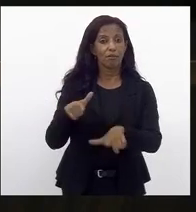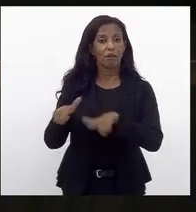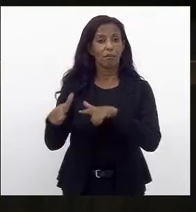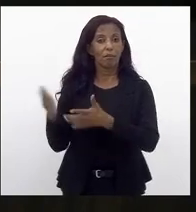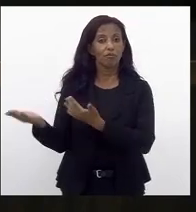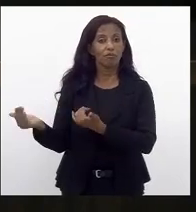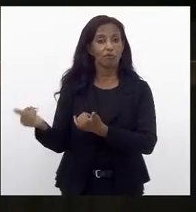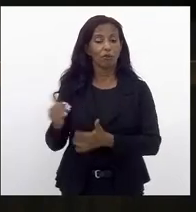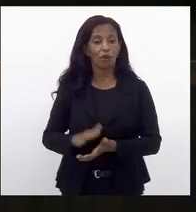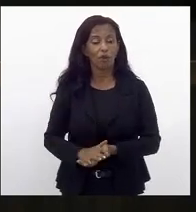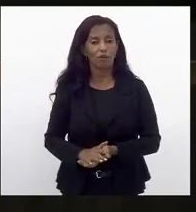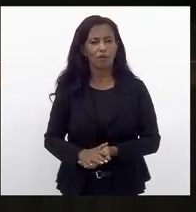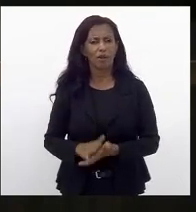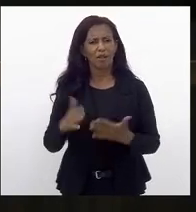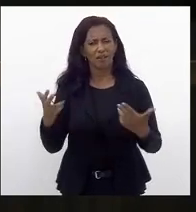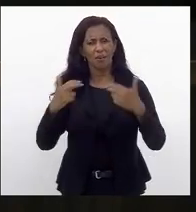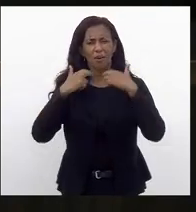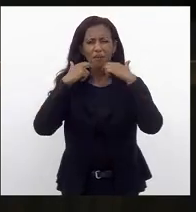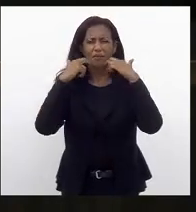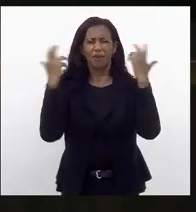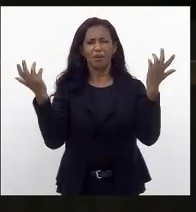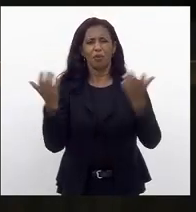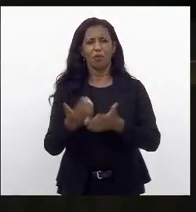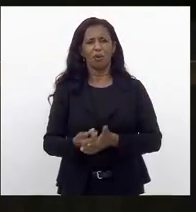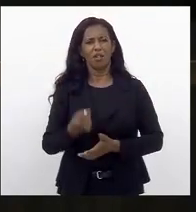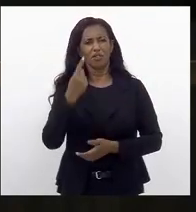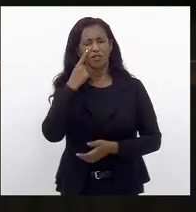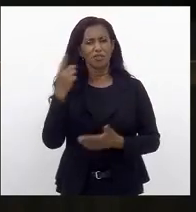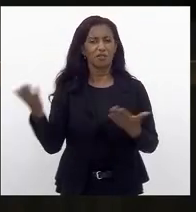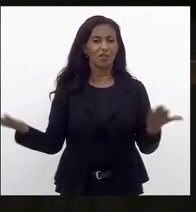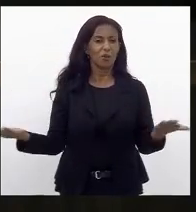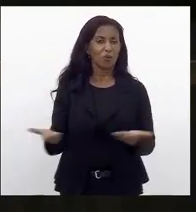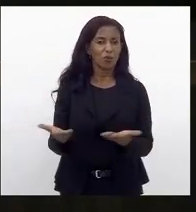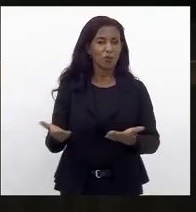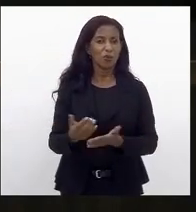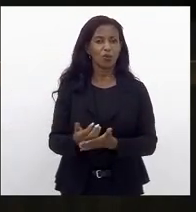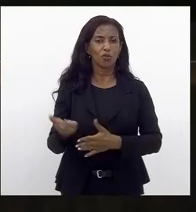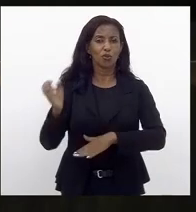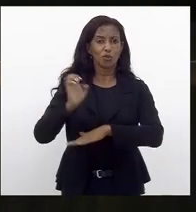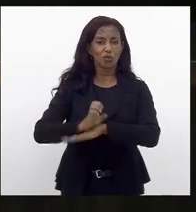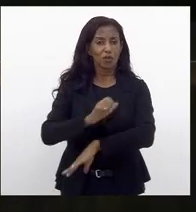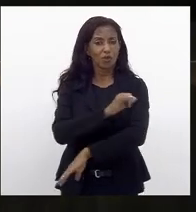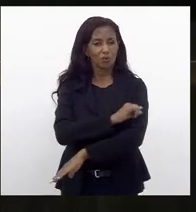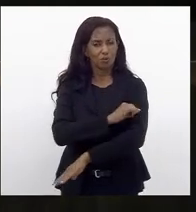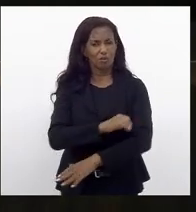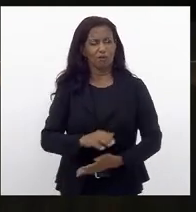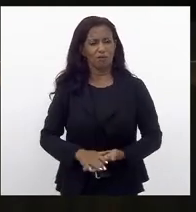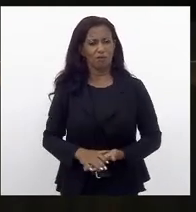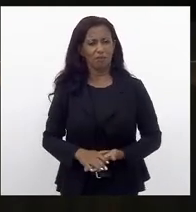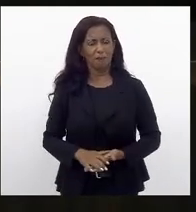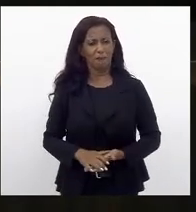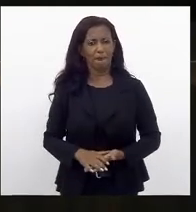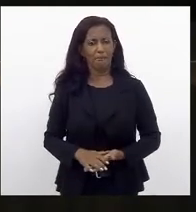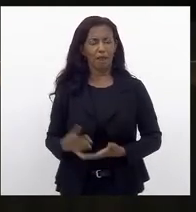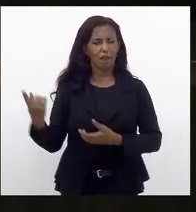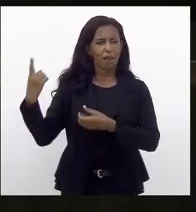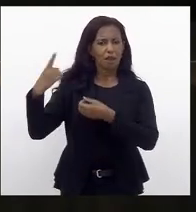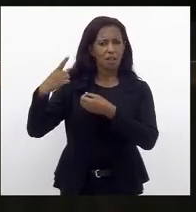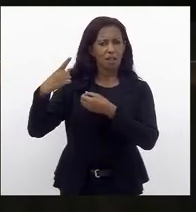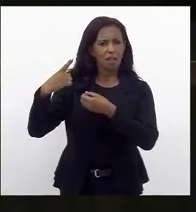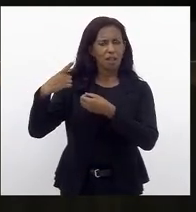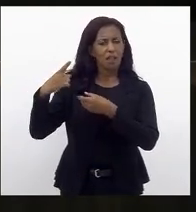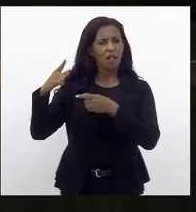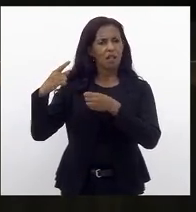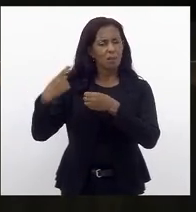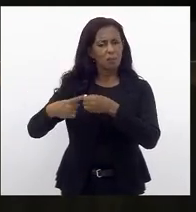bom então é uma vergonha agora a gente olha na região metropolitana do Estado do Rio de Janeiro e municípios